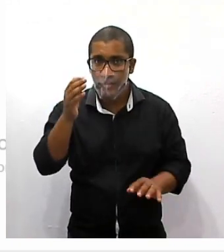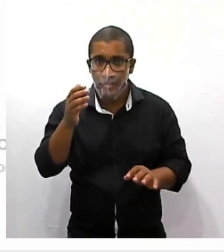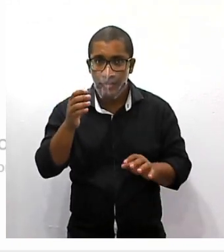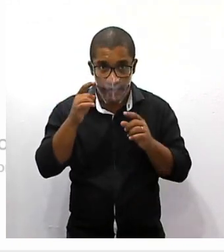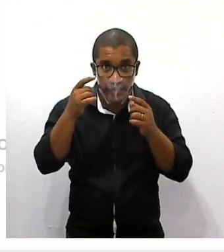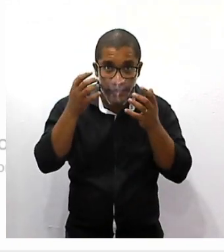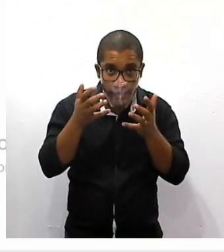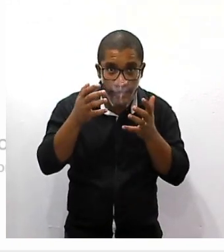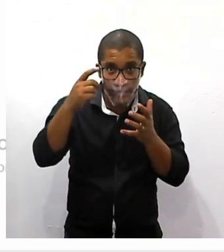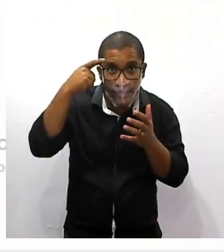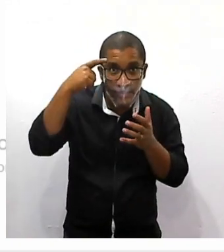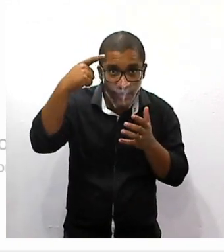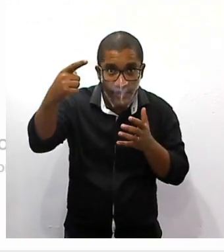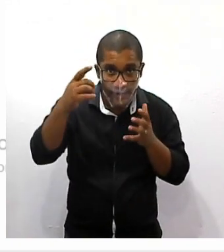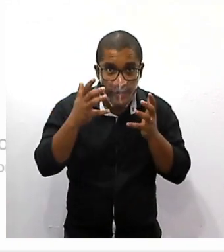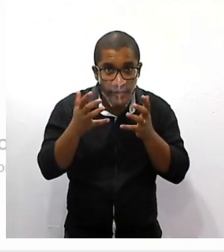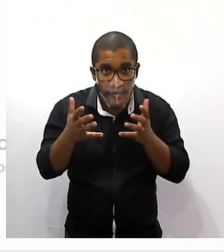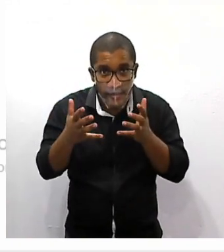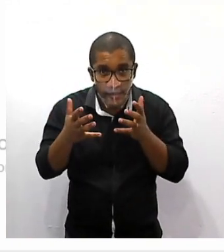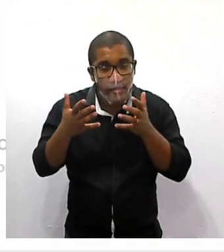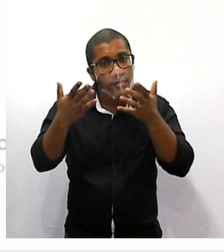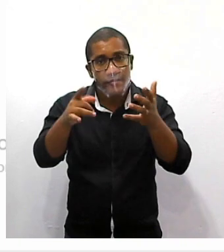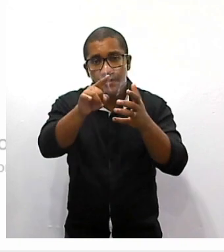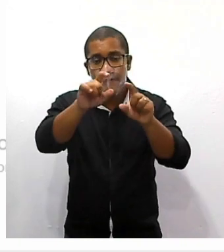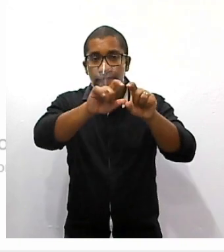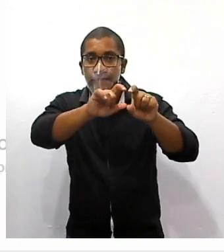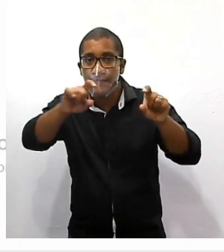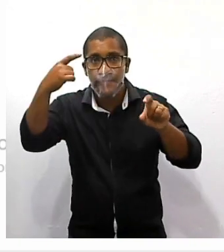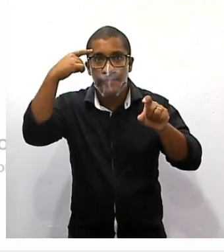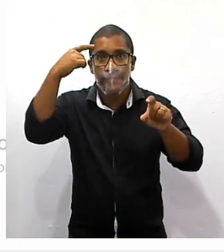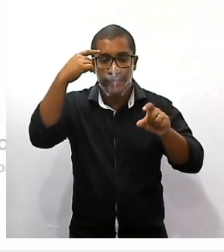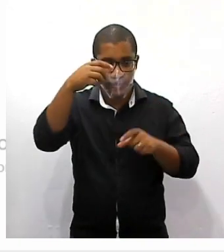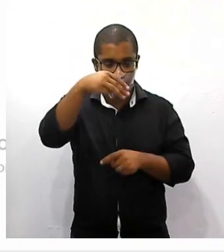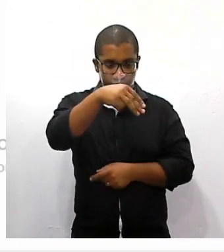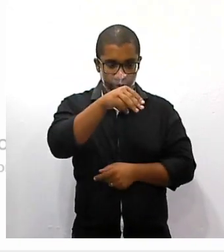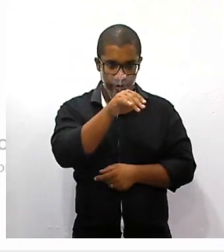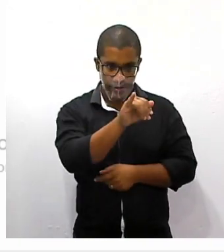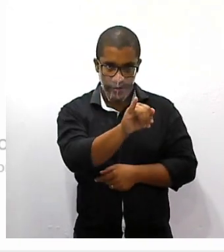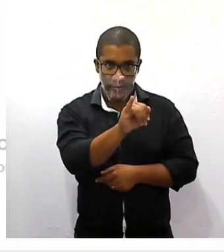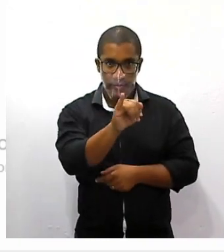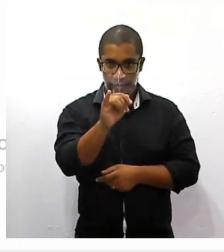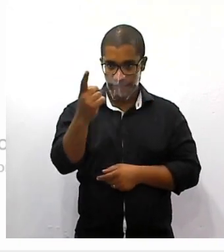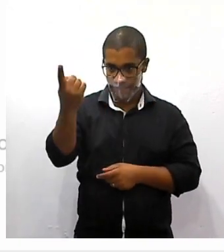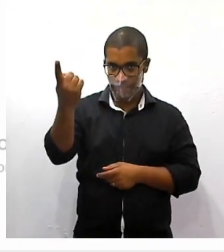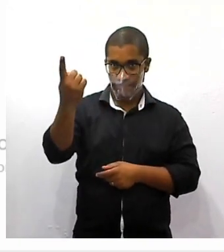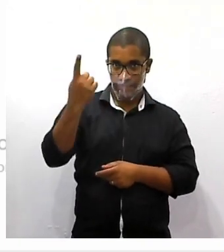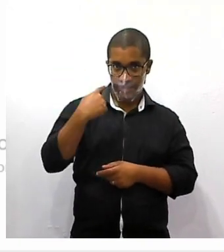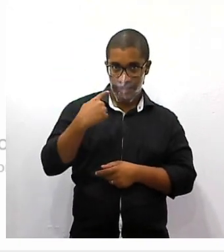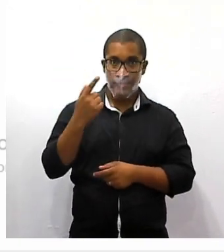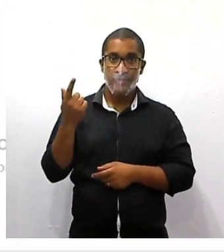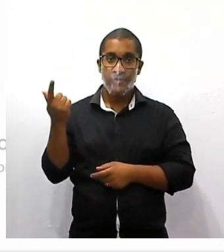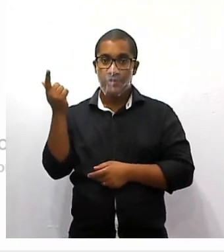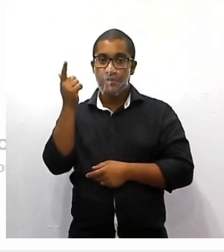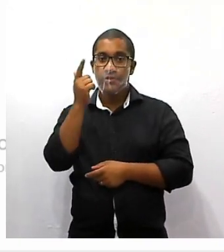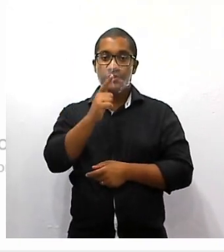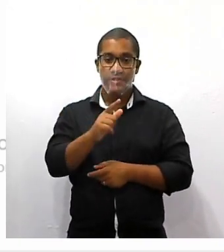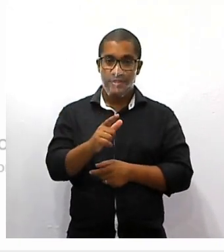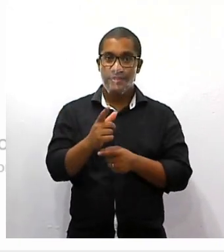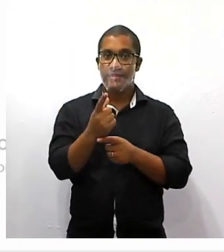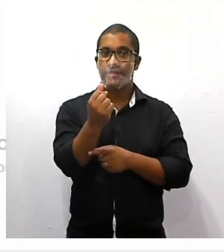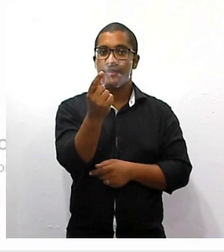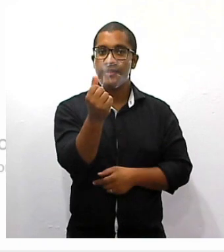de lembrar, é só você pensar na seguinte frase: me mandaram ganhar dinheiro. Olha